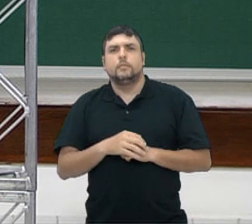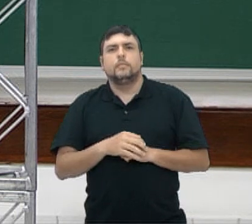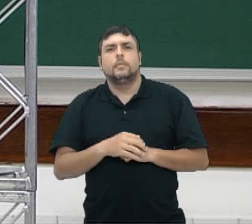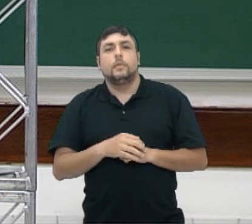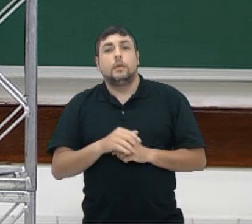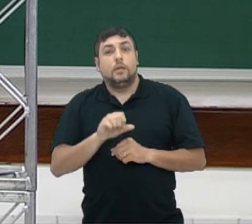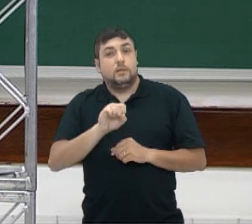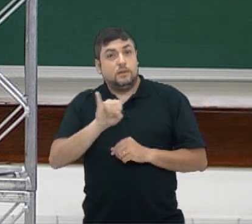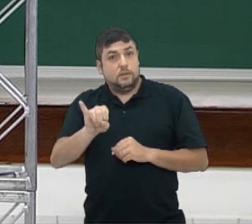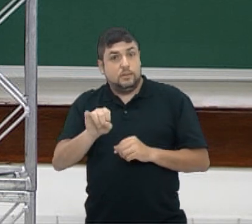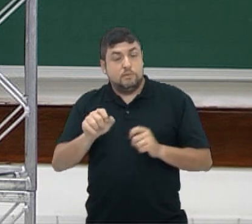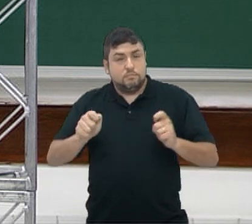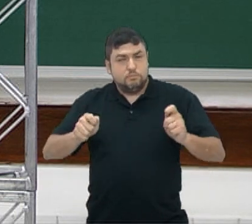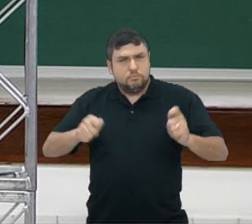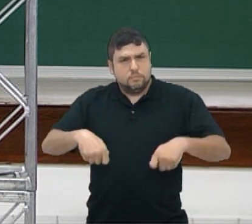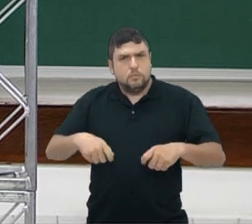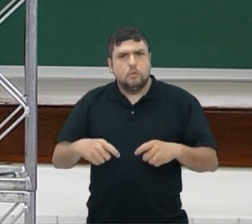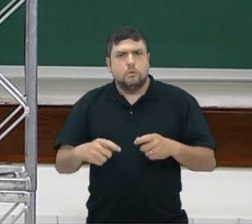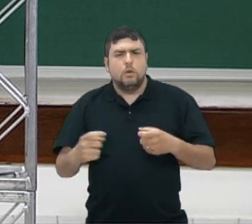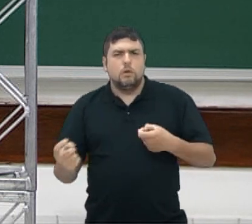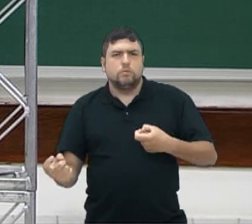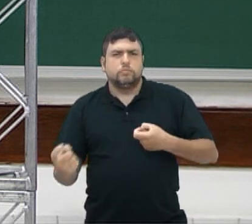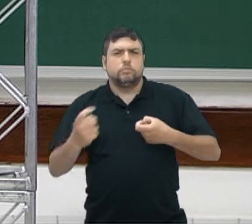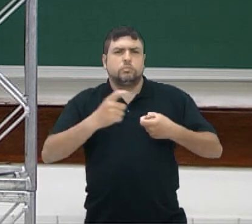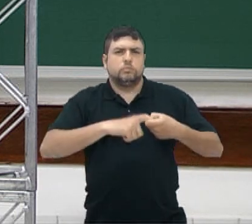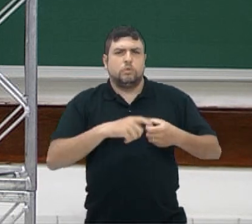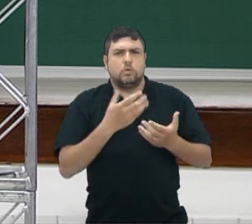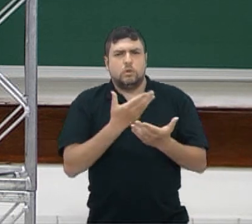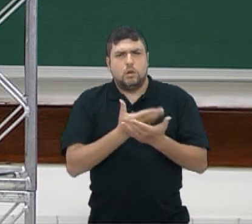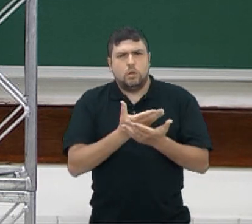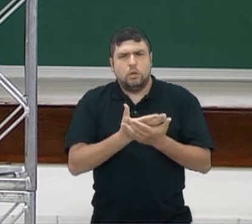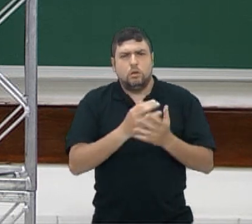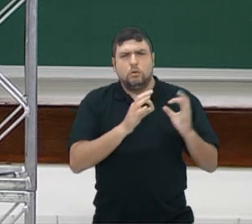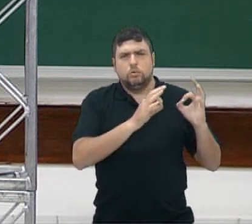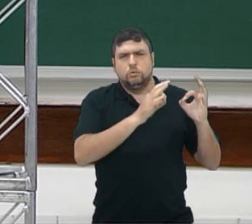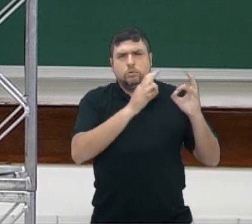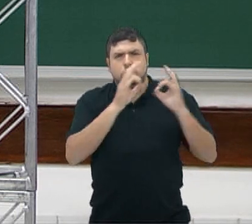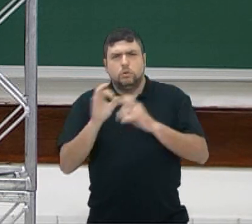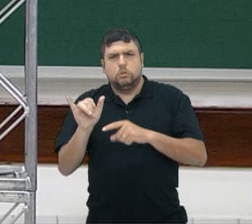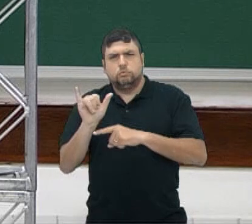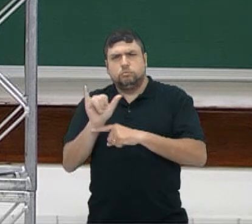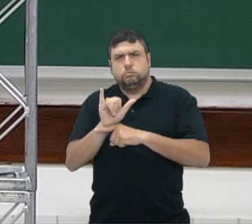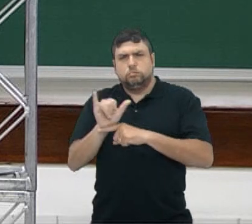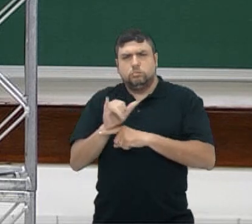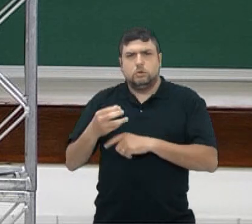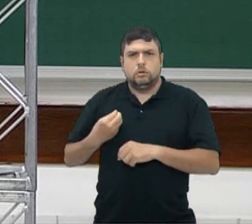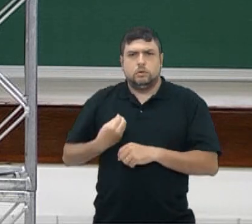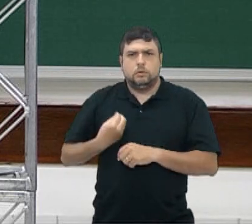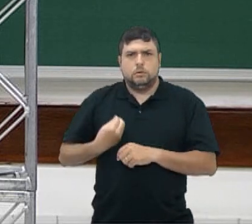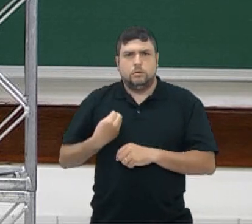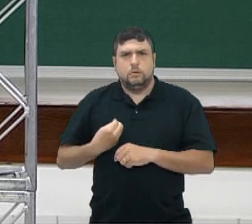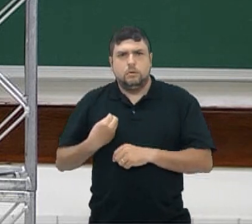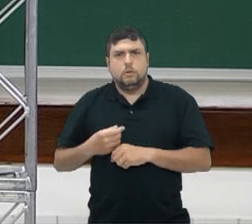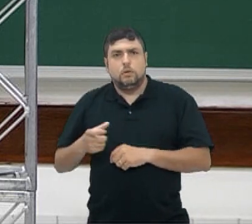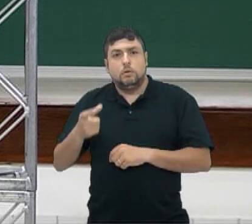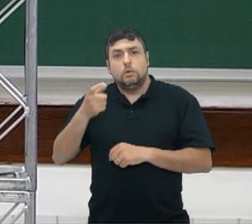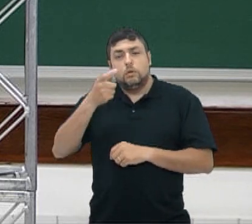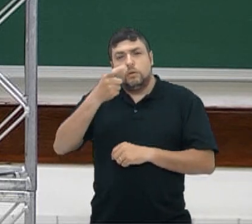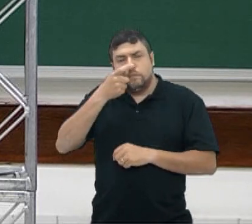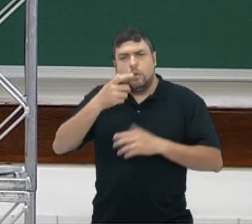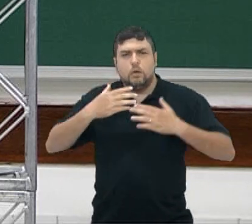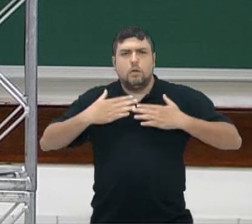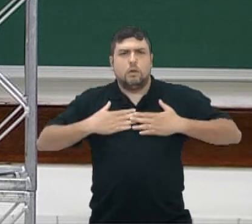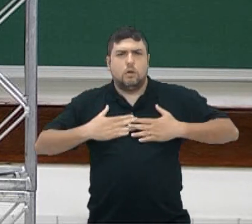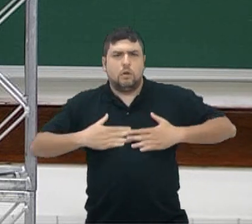você, se puder, reveja as aulas com calma, né? Elas ficam disponíveis no YouTube, que você reveja essas aulas com calma, veja